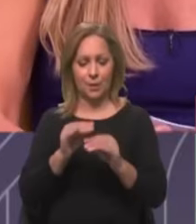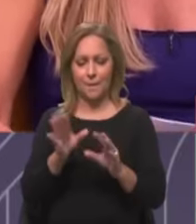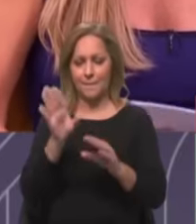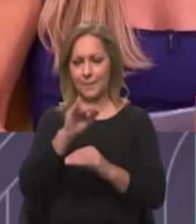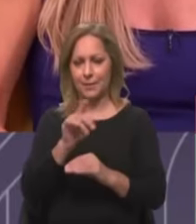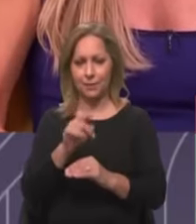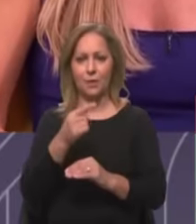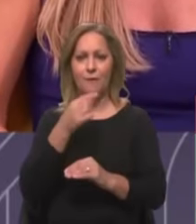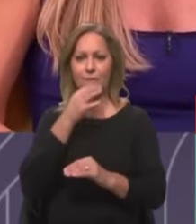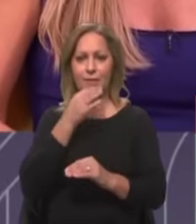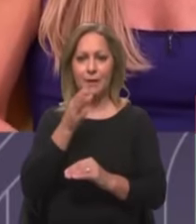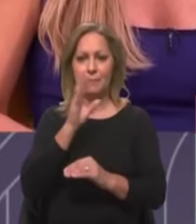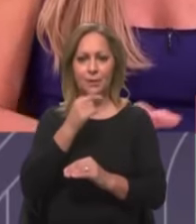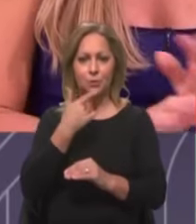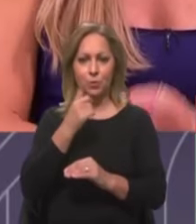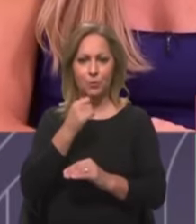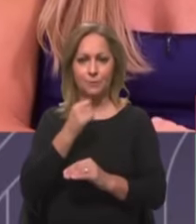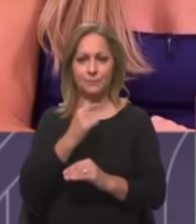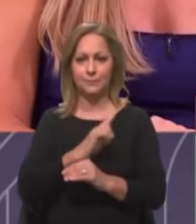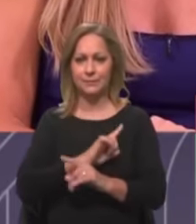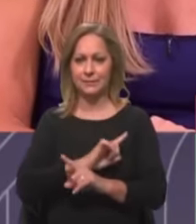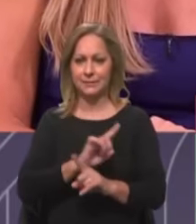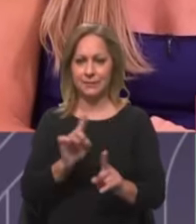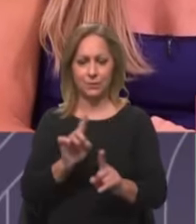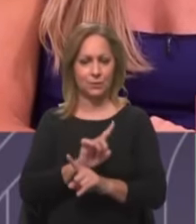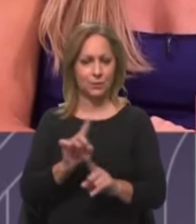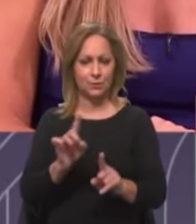Também não pode falar mais, não é? Porque...